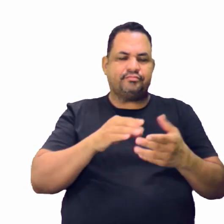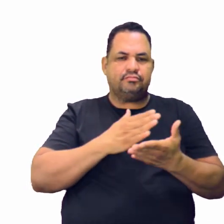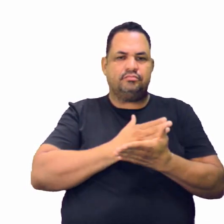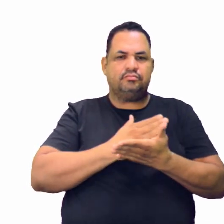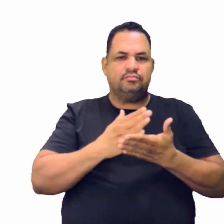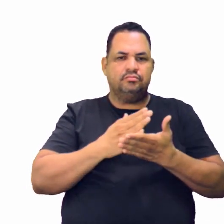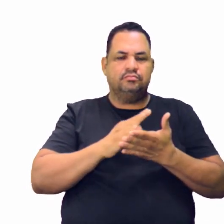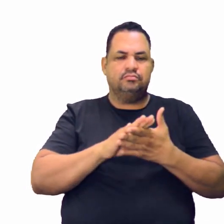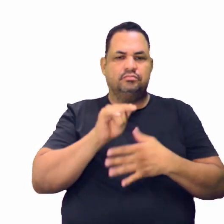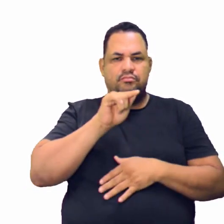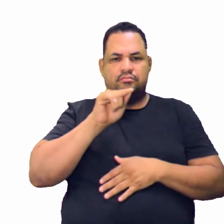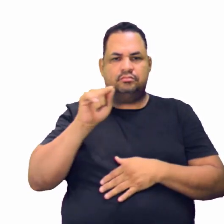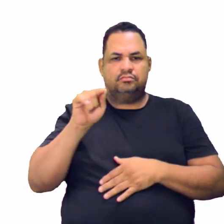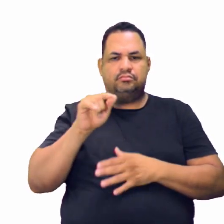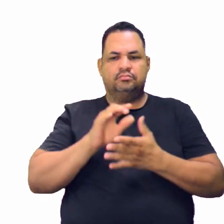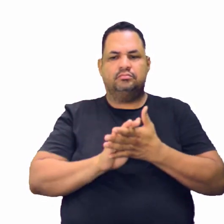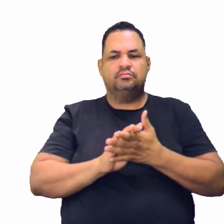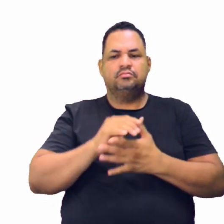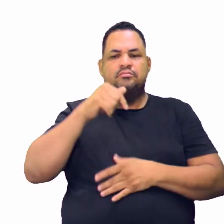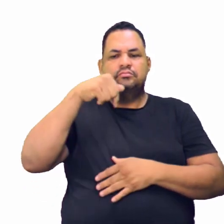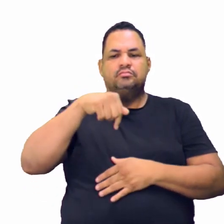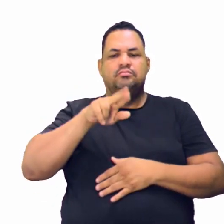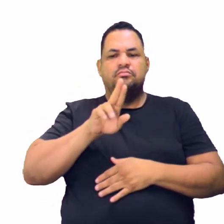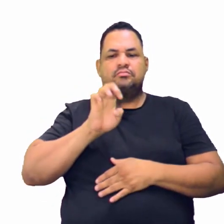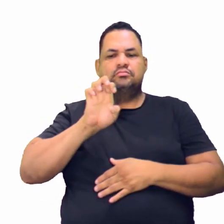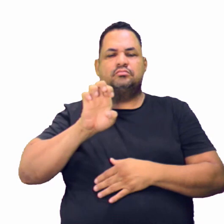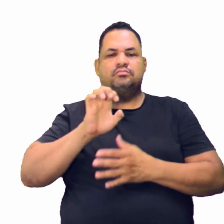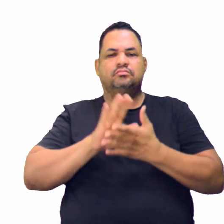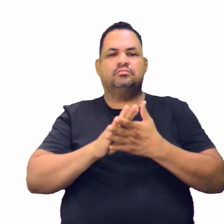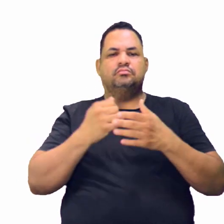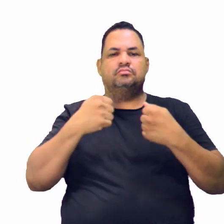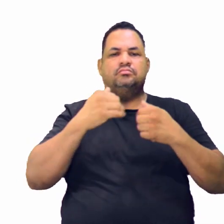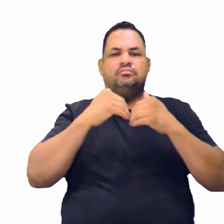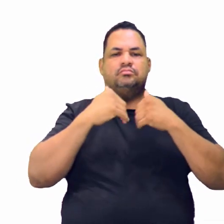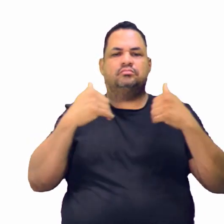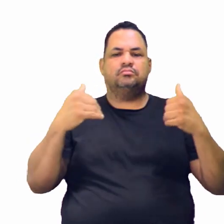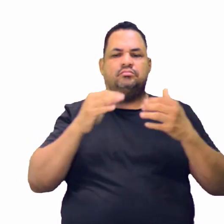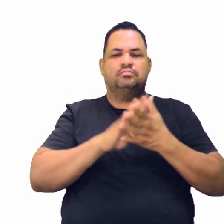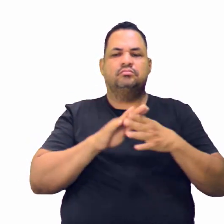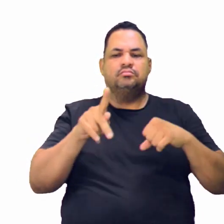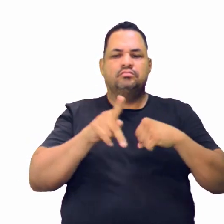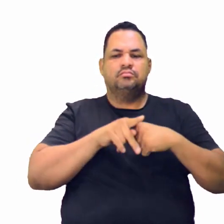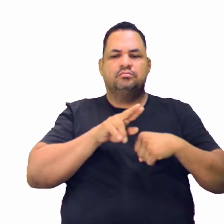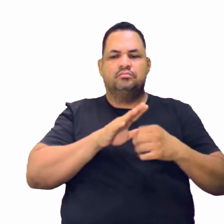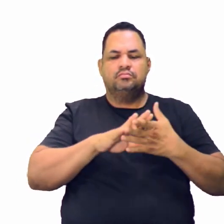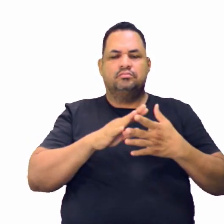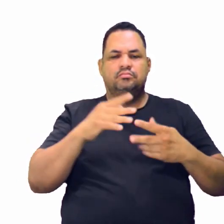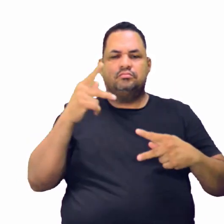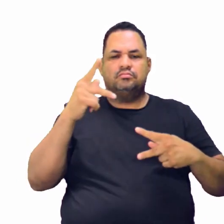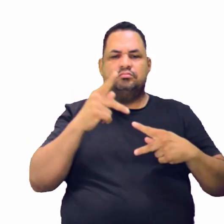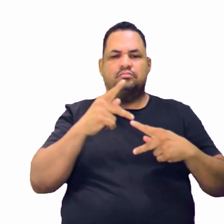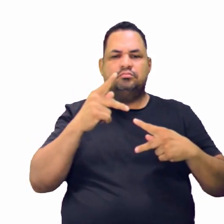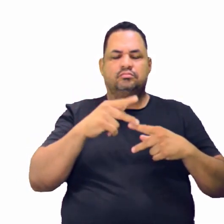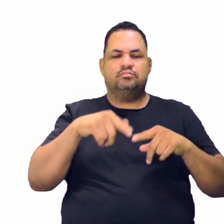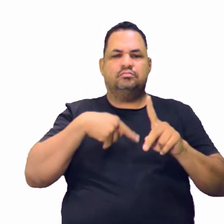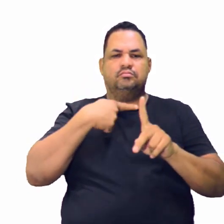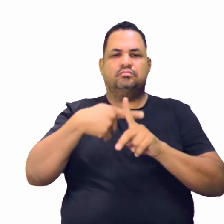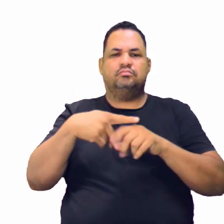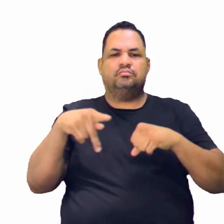eu grifei antes, né? Início de pergunta tem que ser separado. Pronome, preposição, mais o